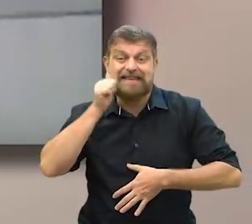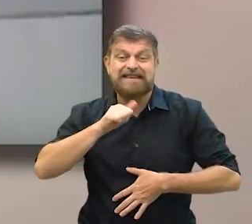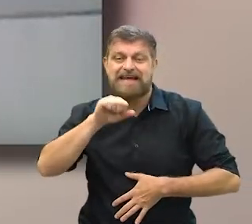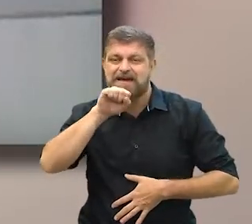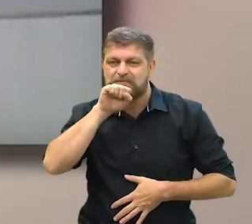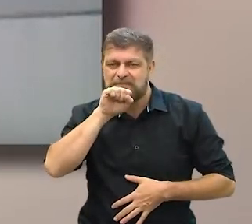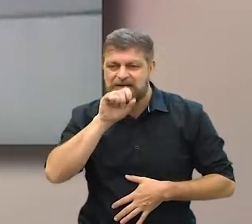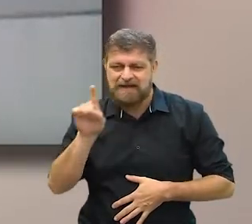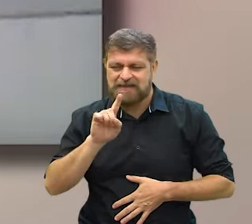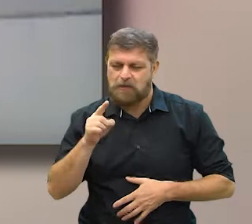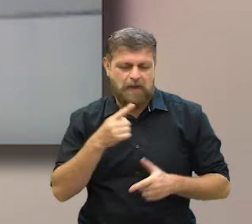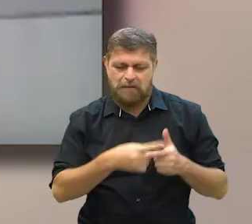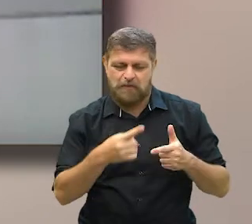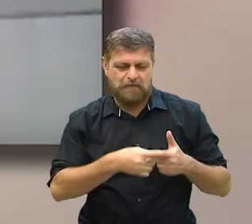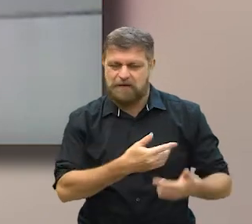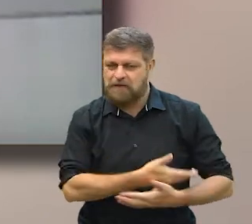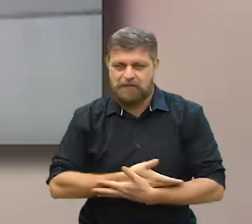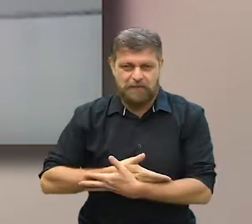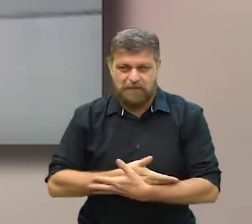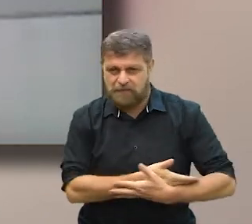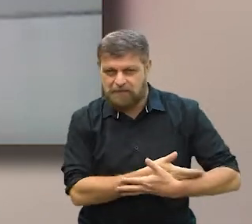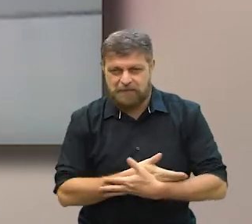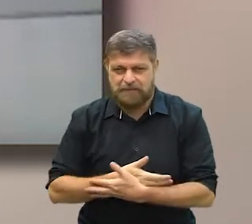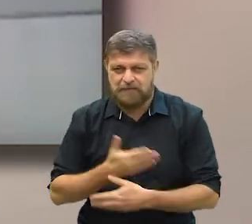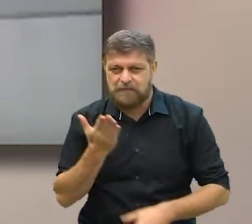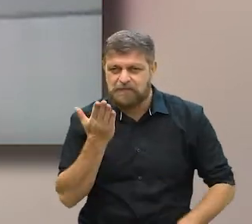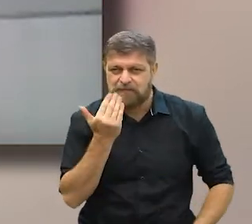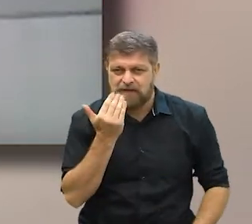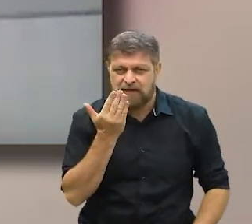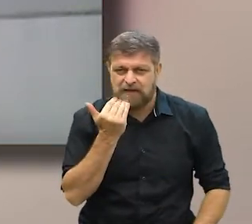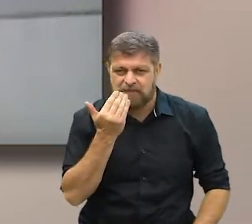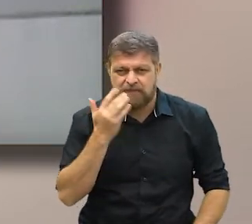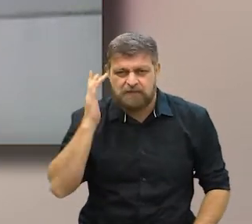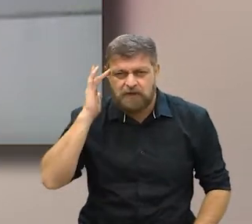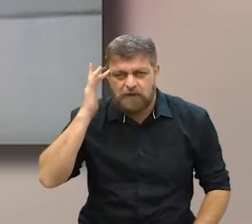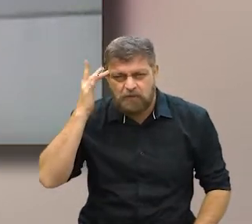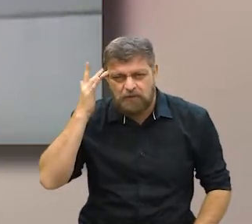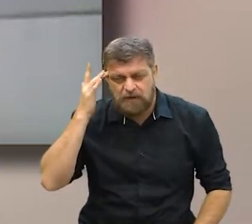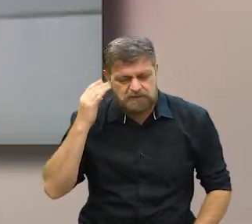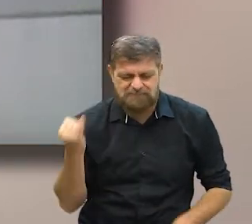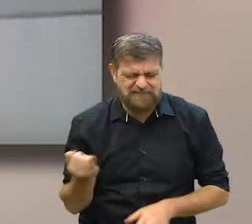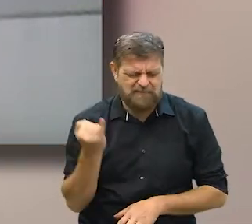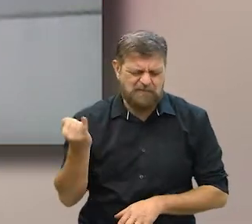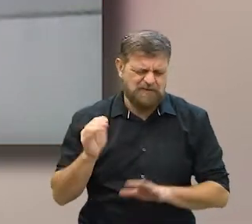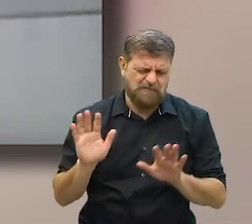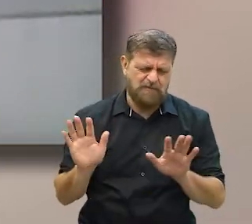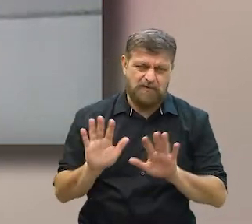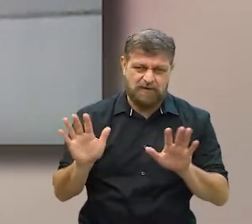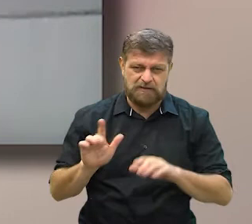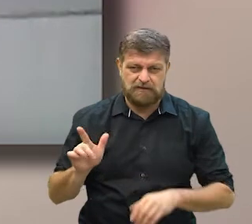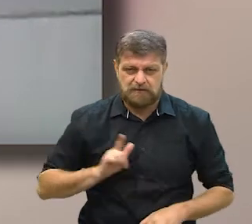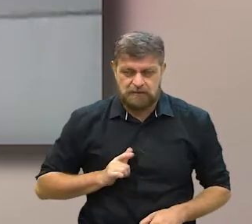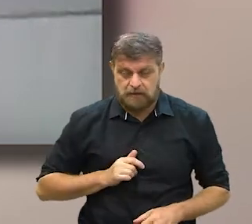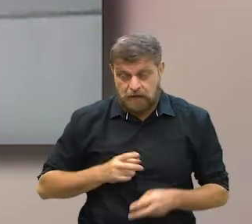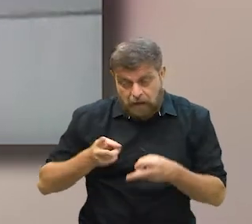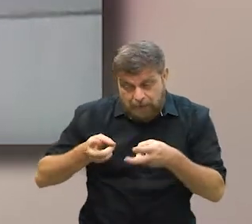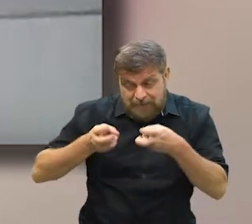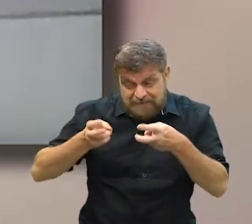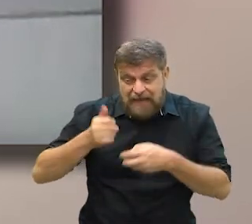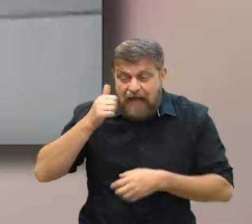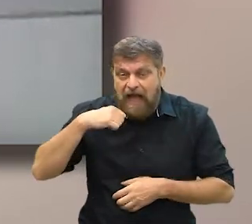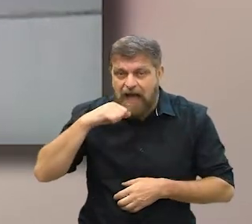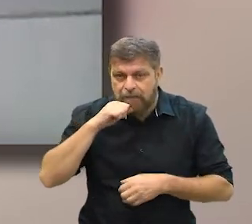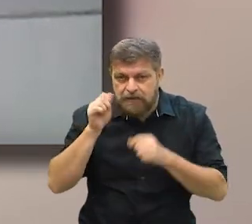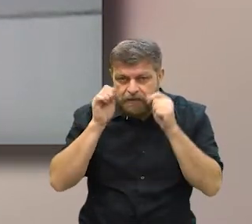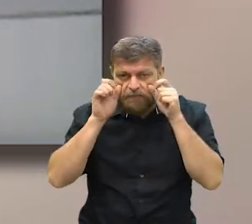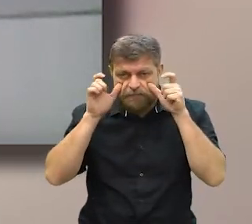Não me consta que aumente no bebê. Nos outros alimentos, eu vejo pouca importância. E vai da mãe